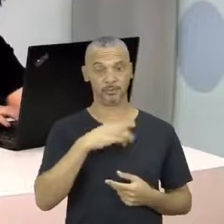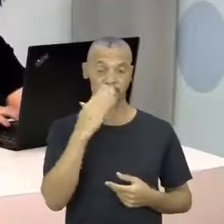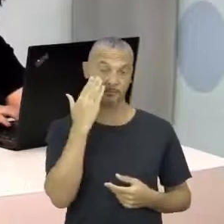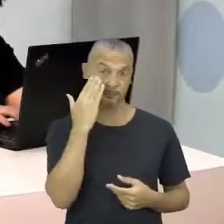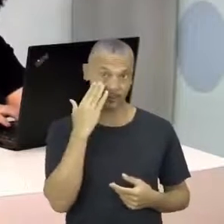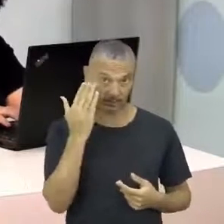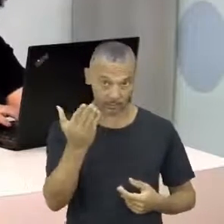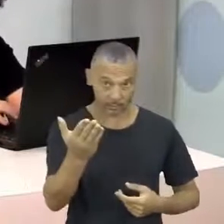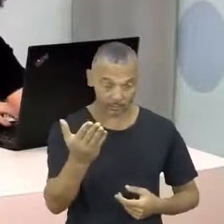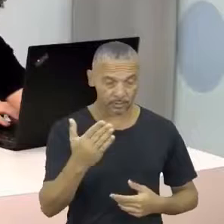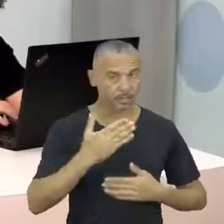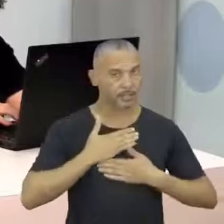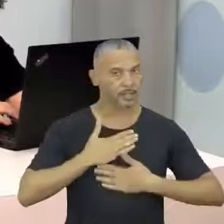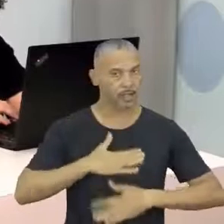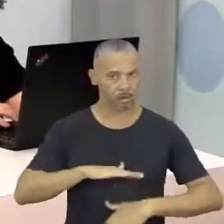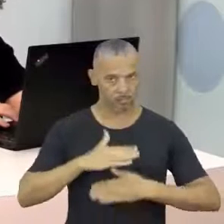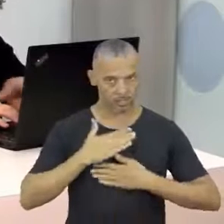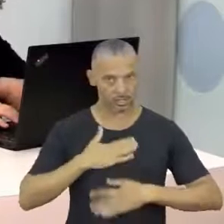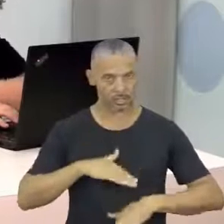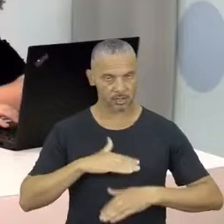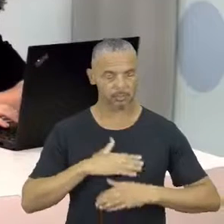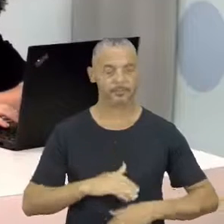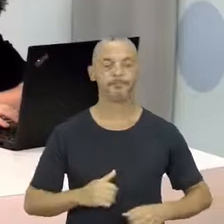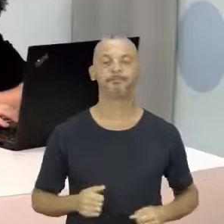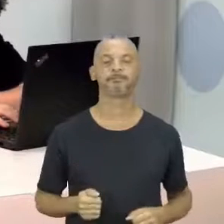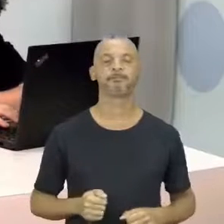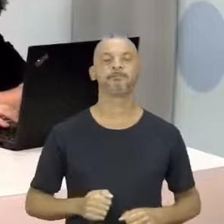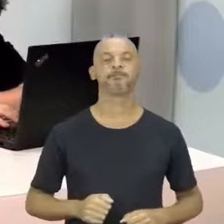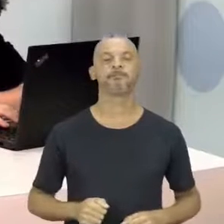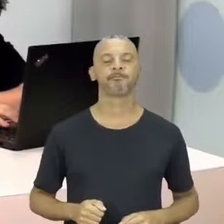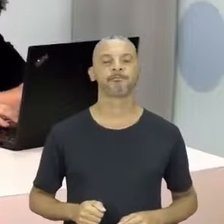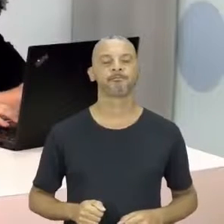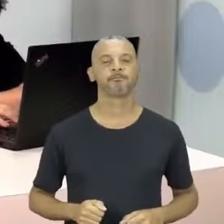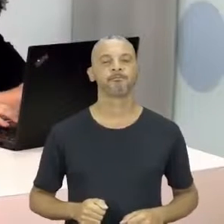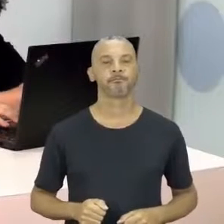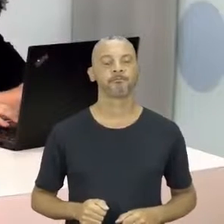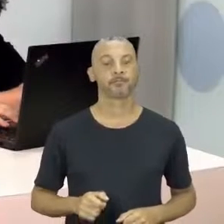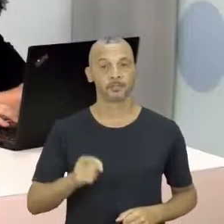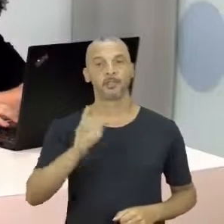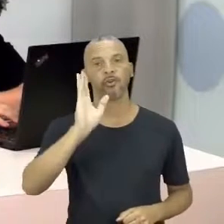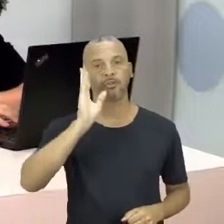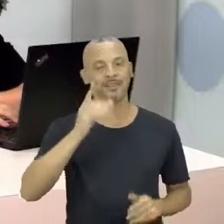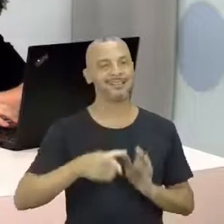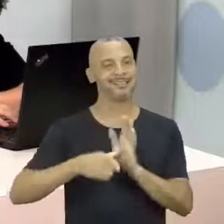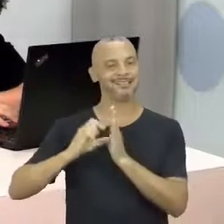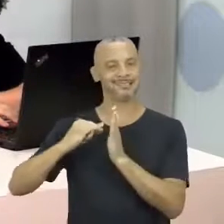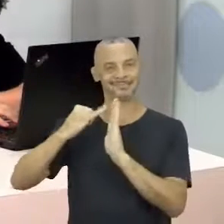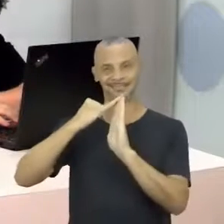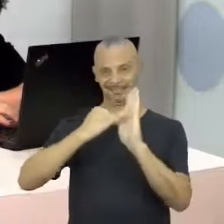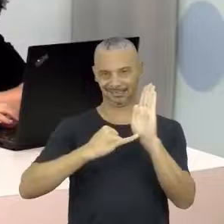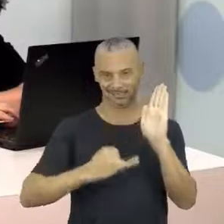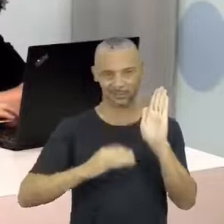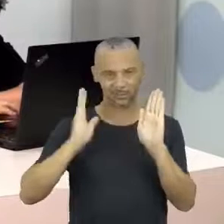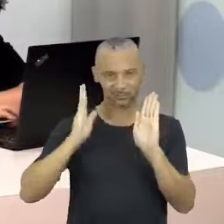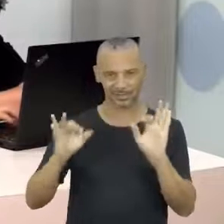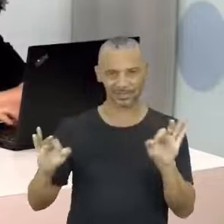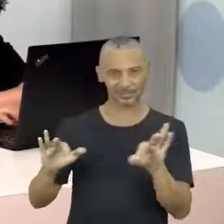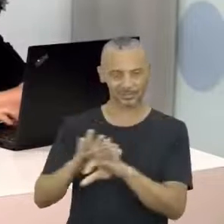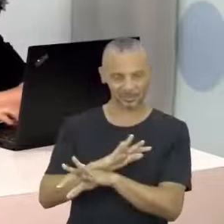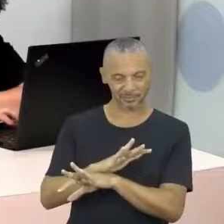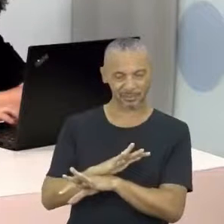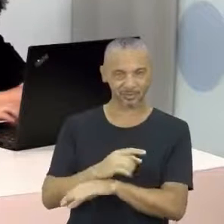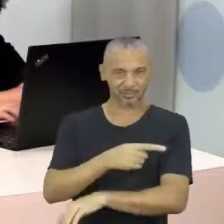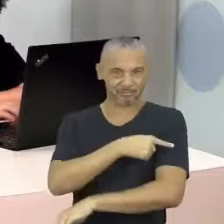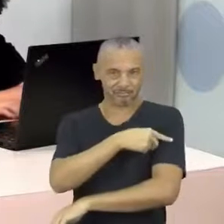Então, fique tranquilo, não é esse momento, tá? Não é. Você já fez a sua inscrição lá no banco de talentos para os